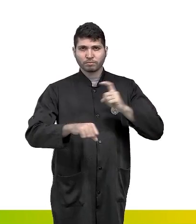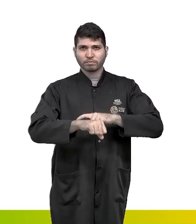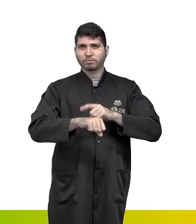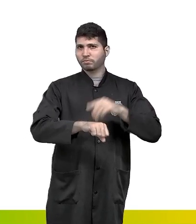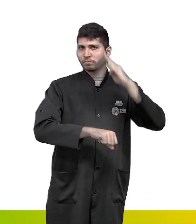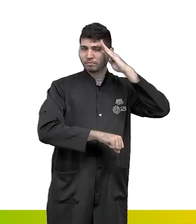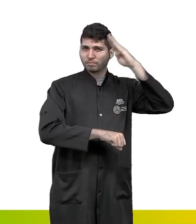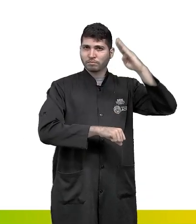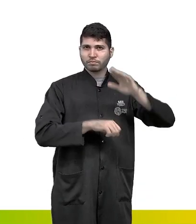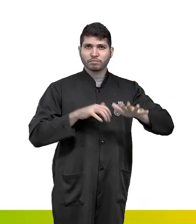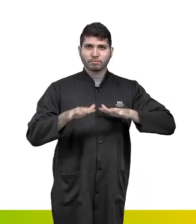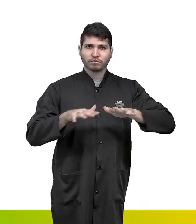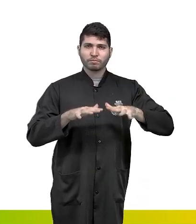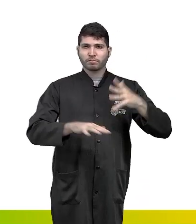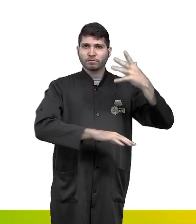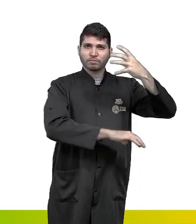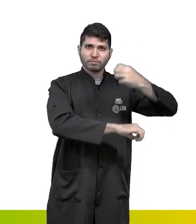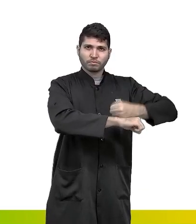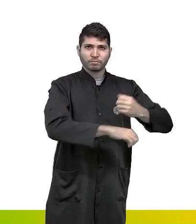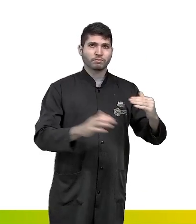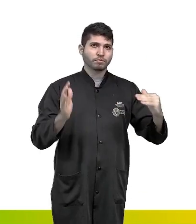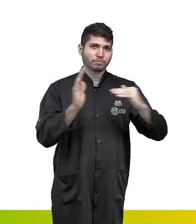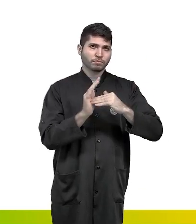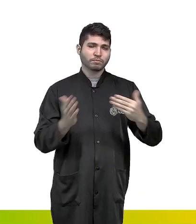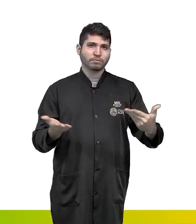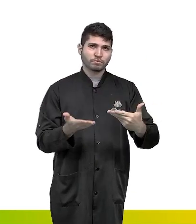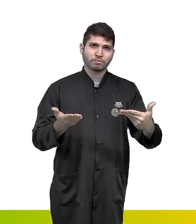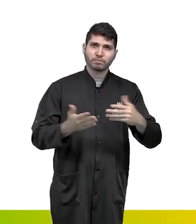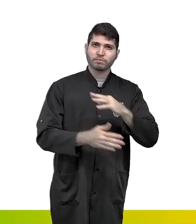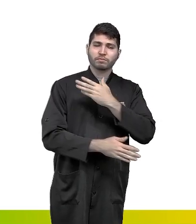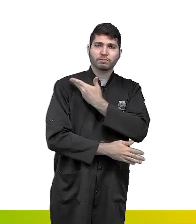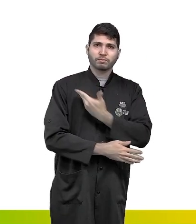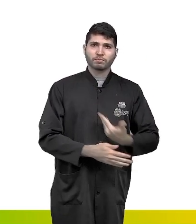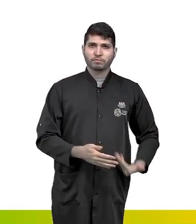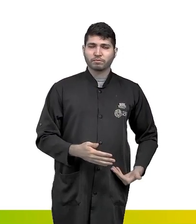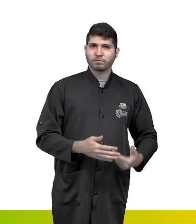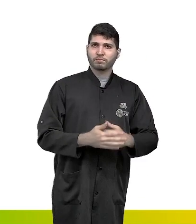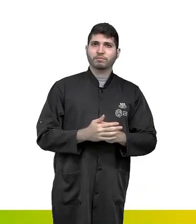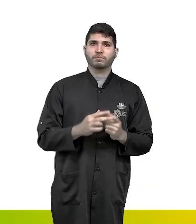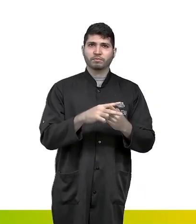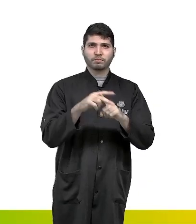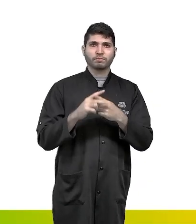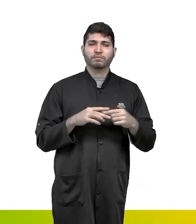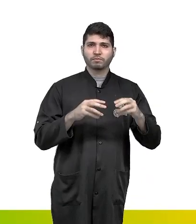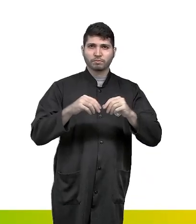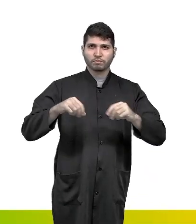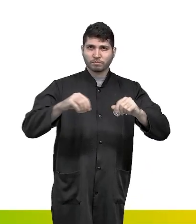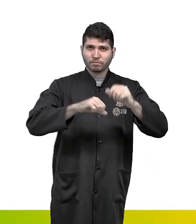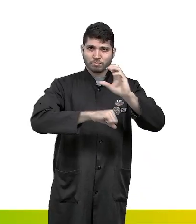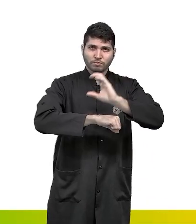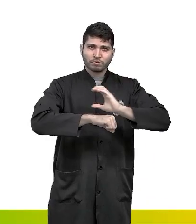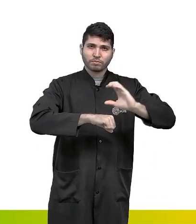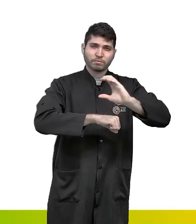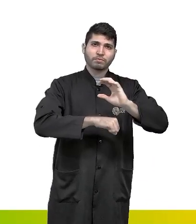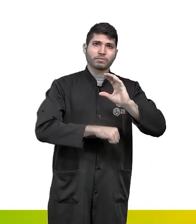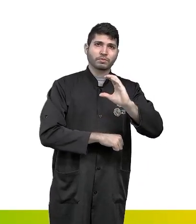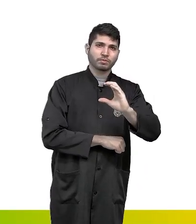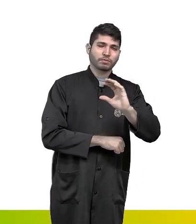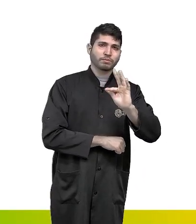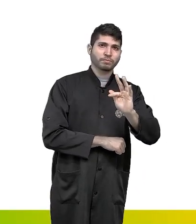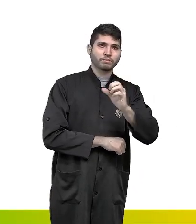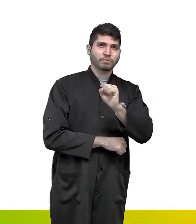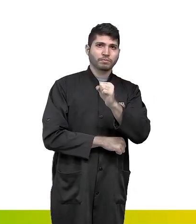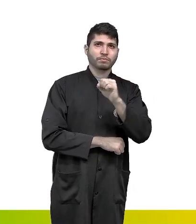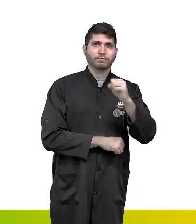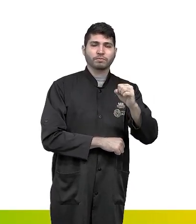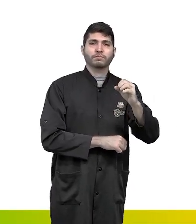movimentos, né? Desde a colônia até atualmente, até a república. A reforma agrária na Constituição de 1988, os